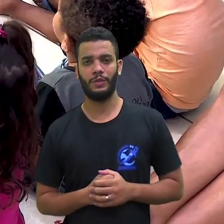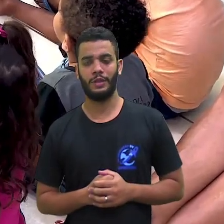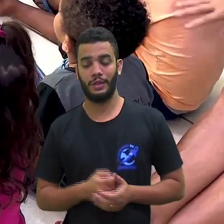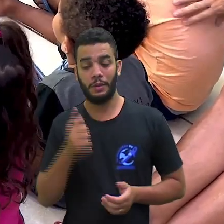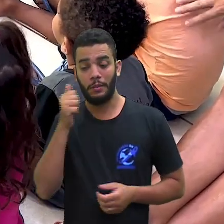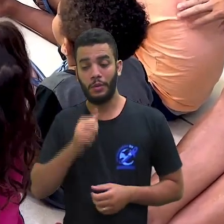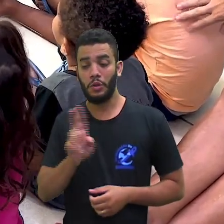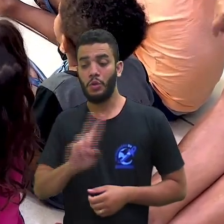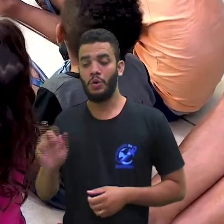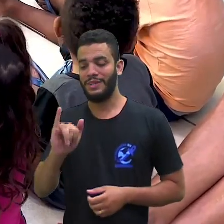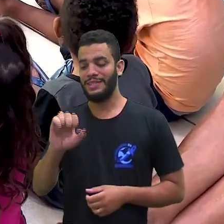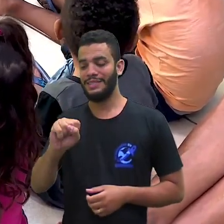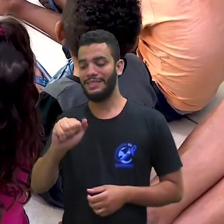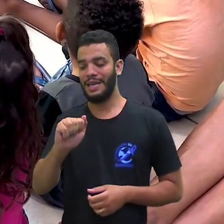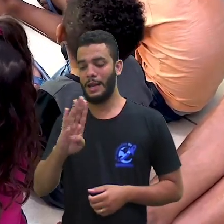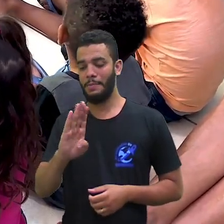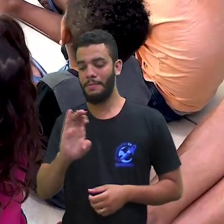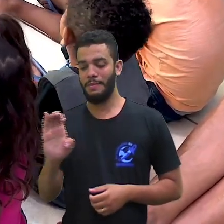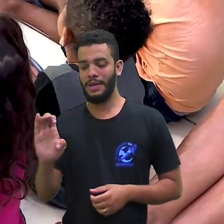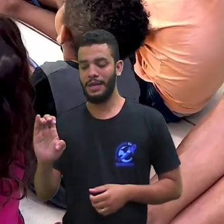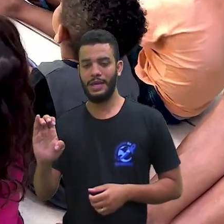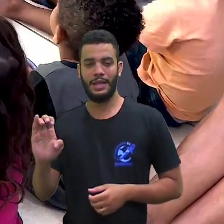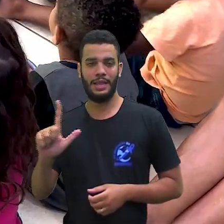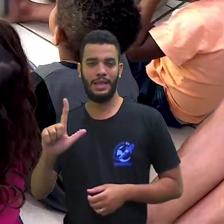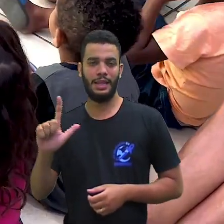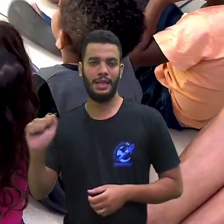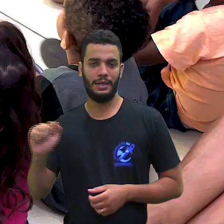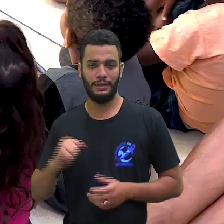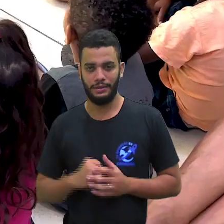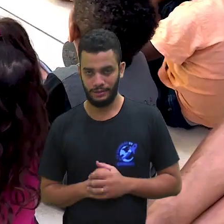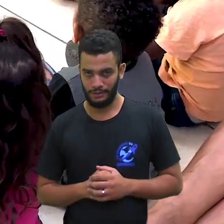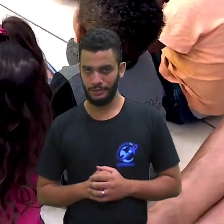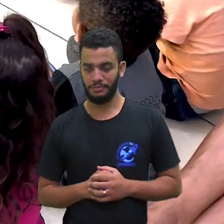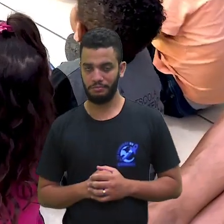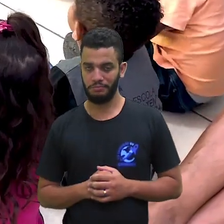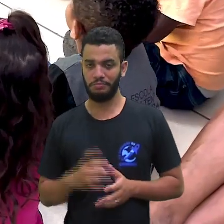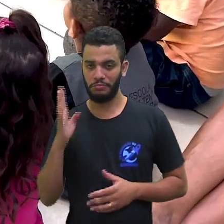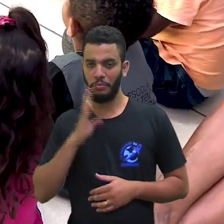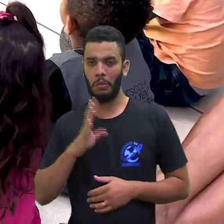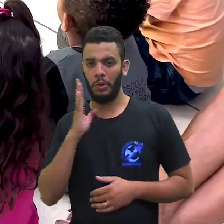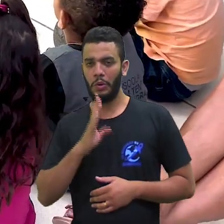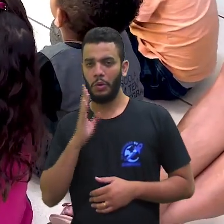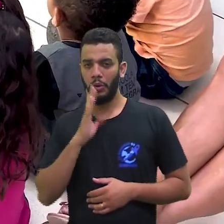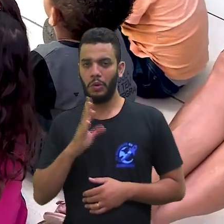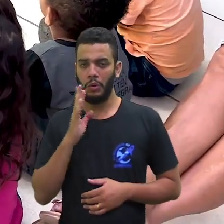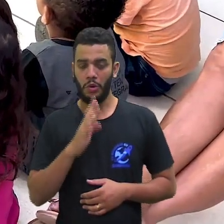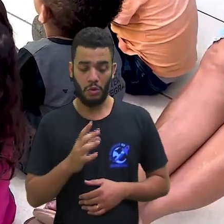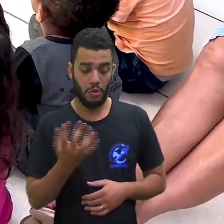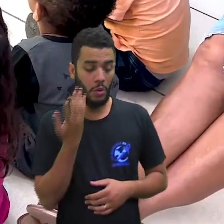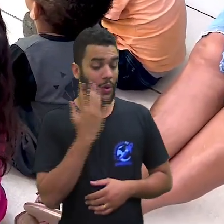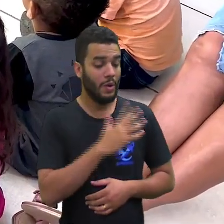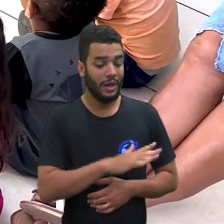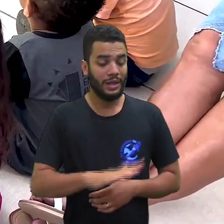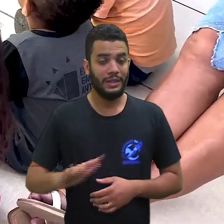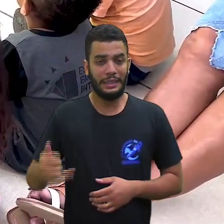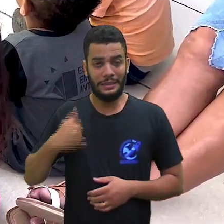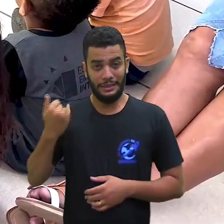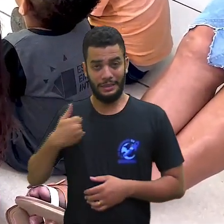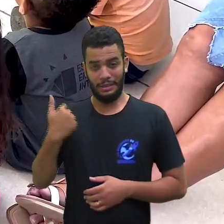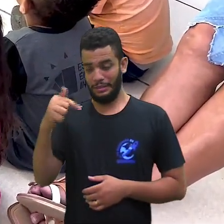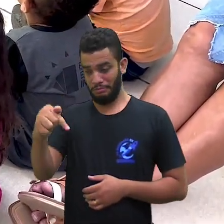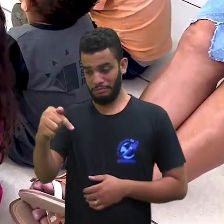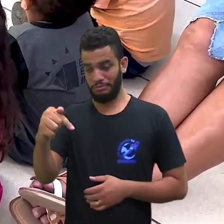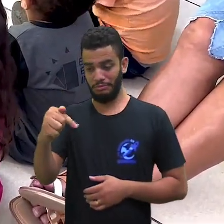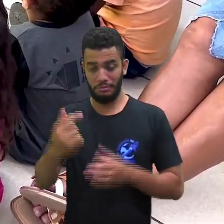Isabela. A Isabela que escreveu essa história, olha. É uma criança de 7 anos que escreveu